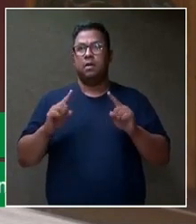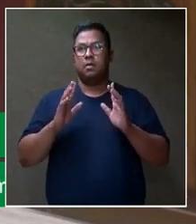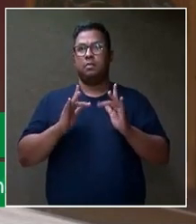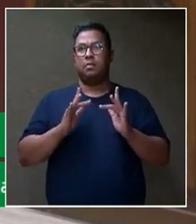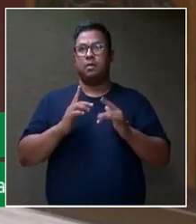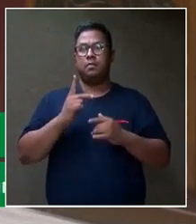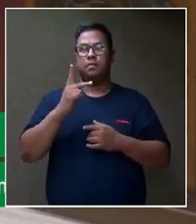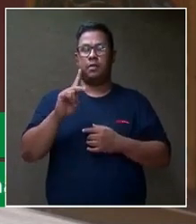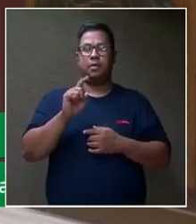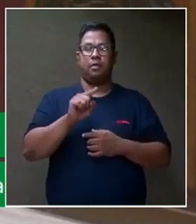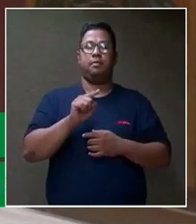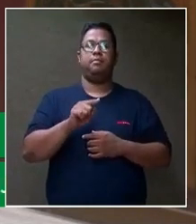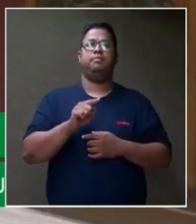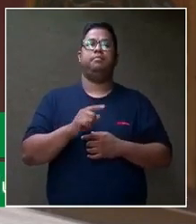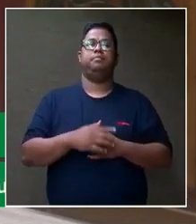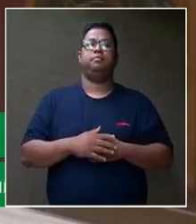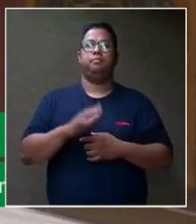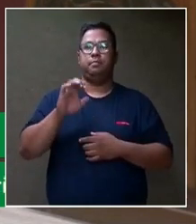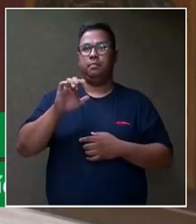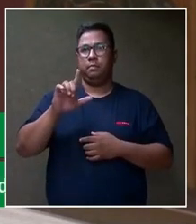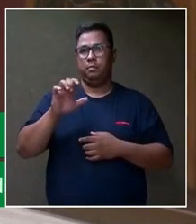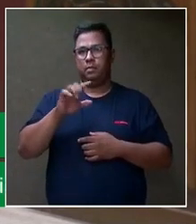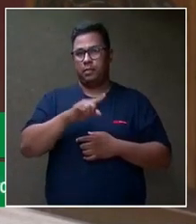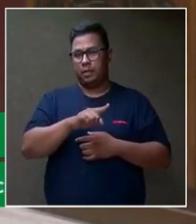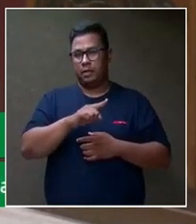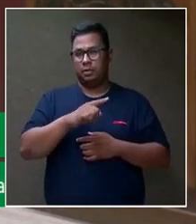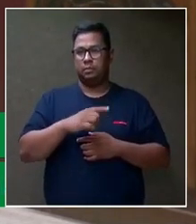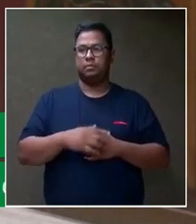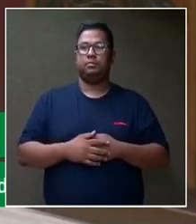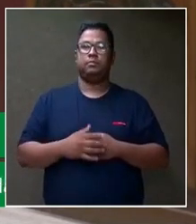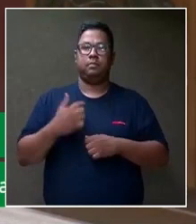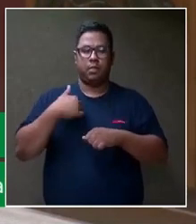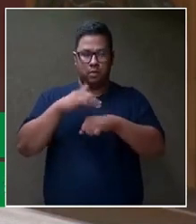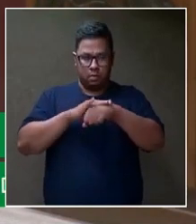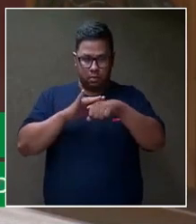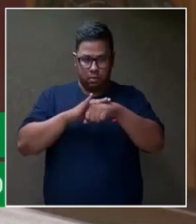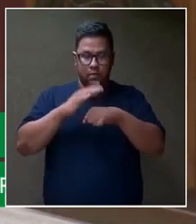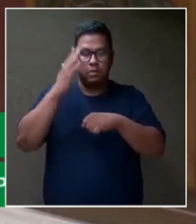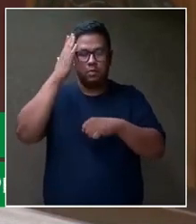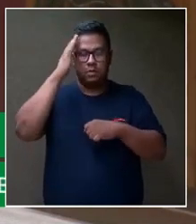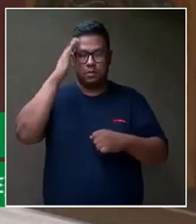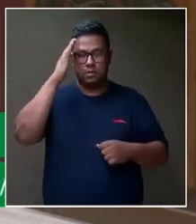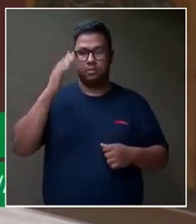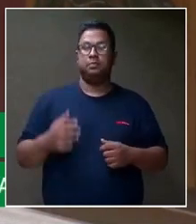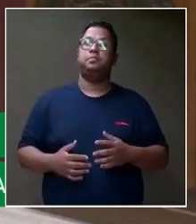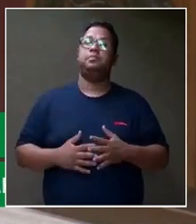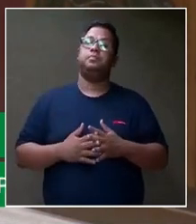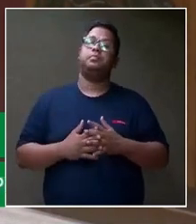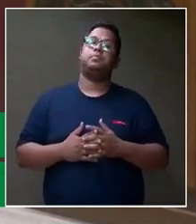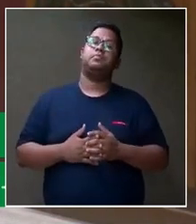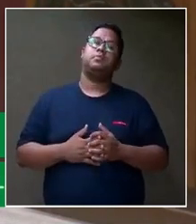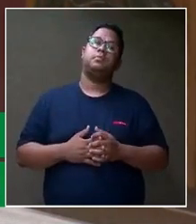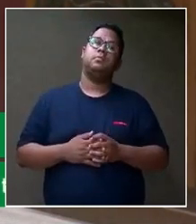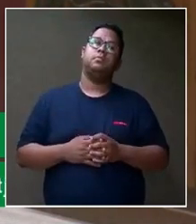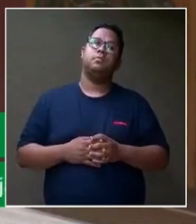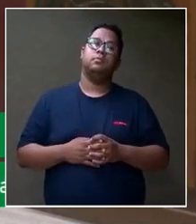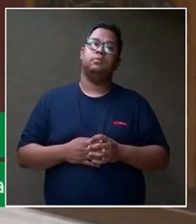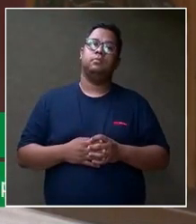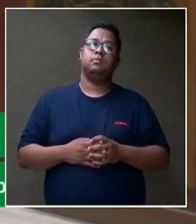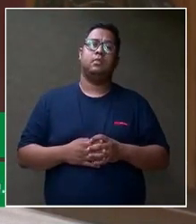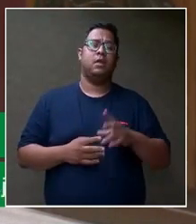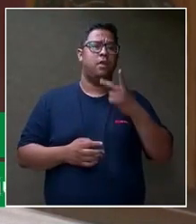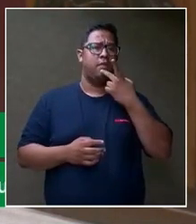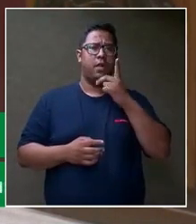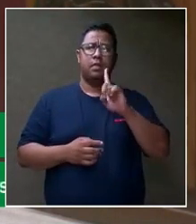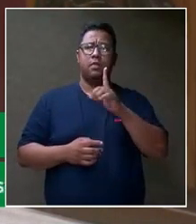Eu acho que foi ele. Ele. Então ele Pelo já... Pelo que eu entendi na conversa, eu acho que foi ele. Tá. E eu